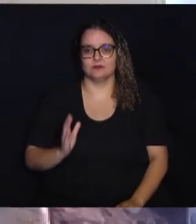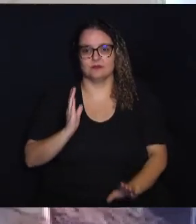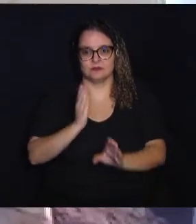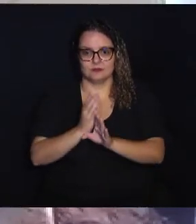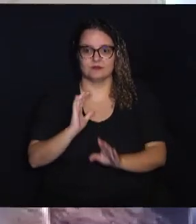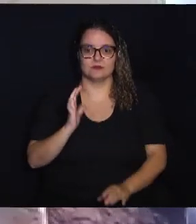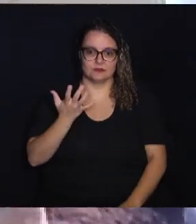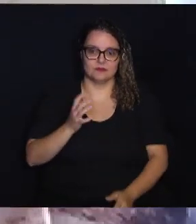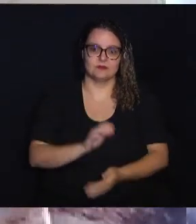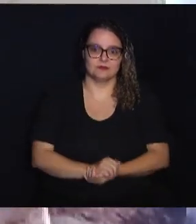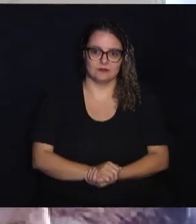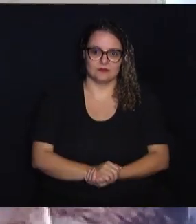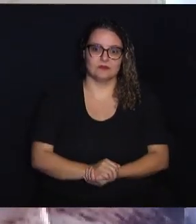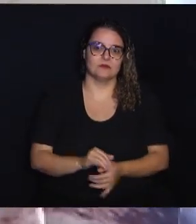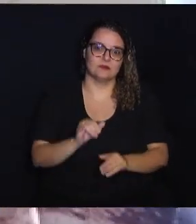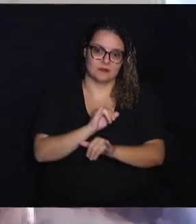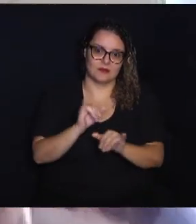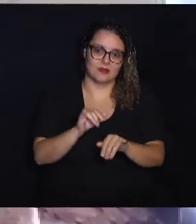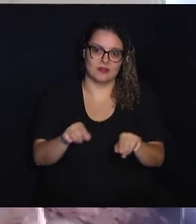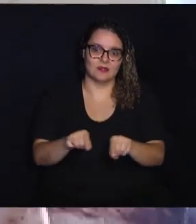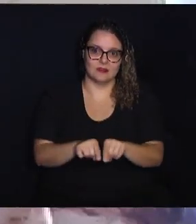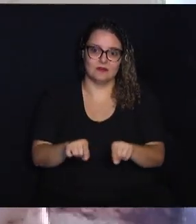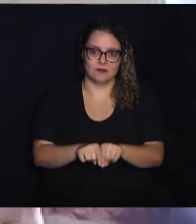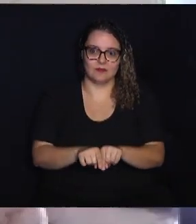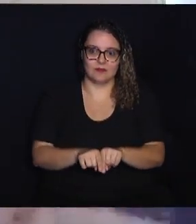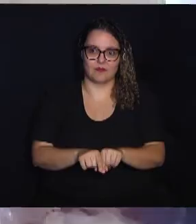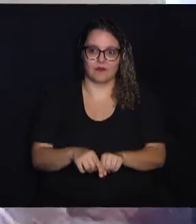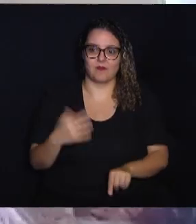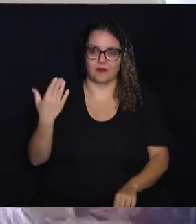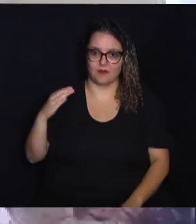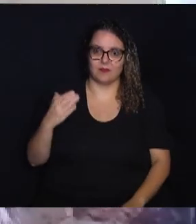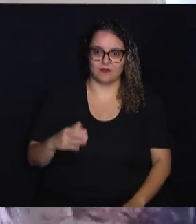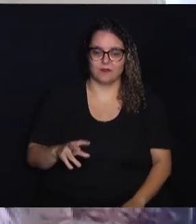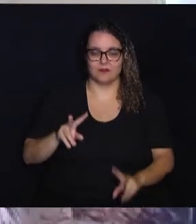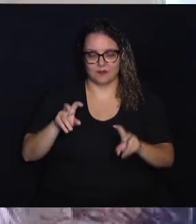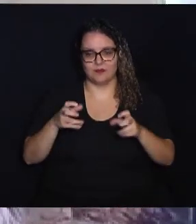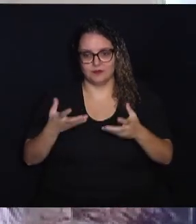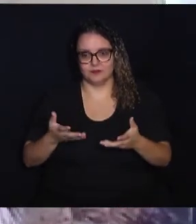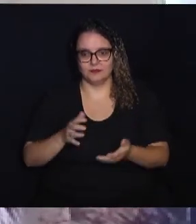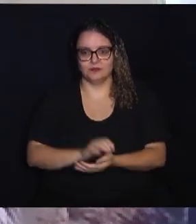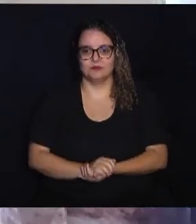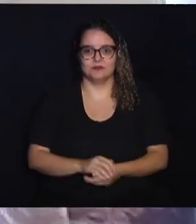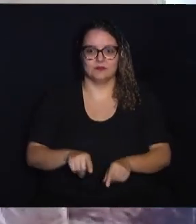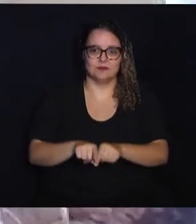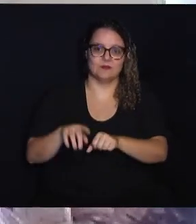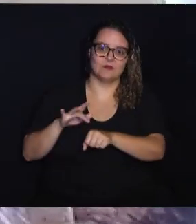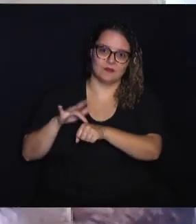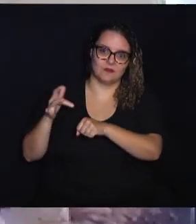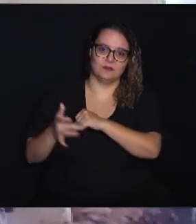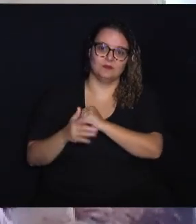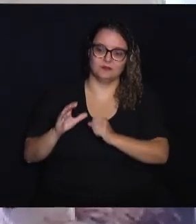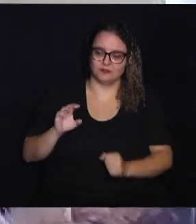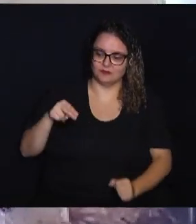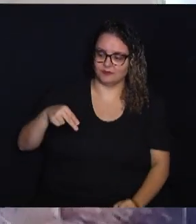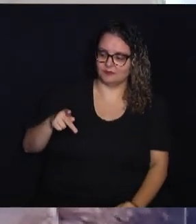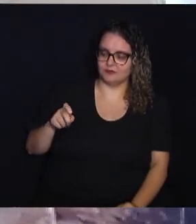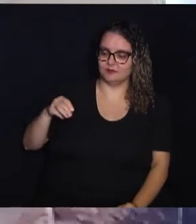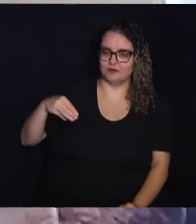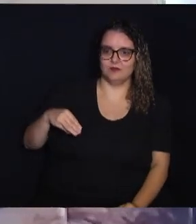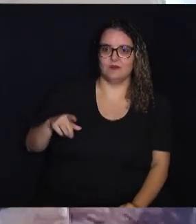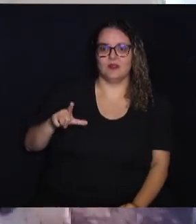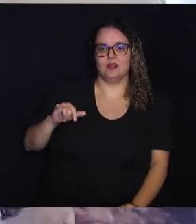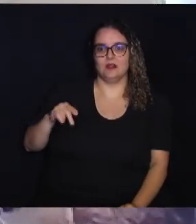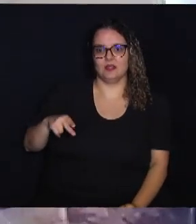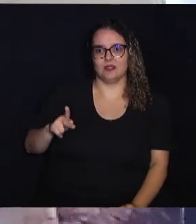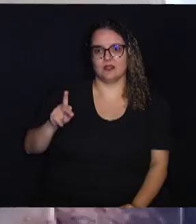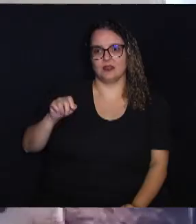nossas pesquisas e até as reportagens, né, que saem sobre isso. E tem também as redes sociais do CNPem, né, tanto